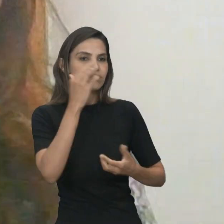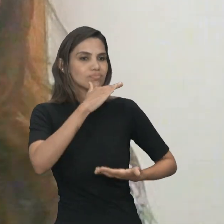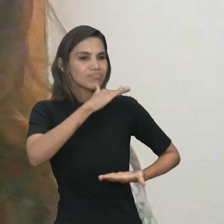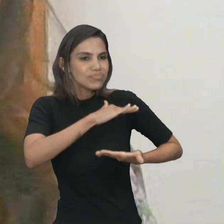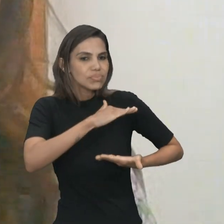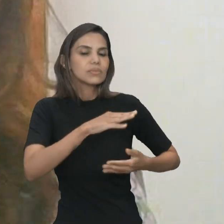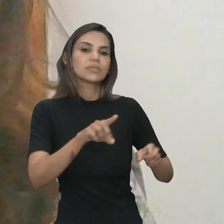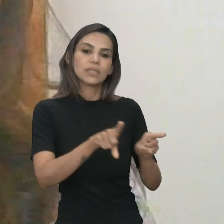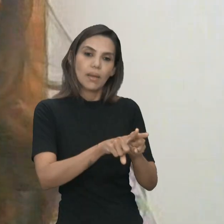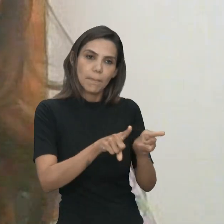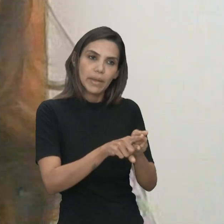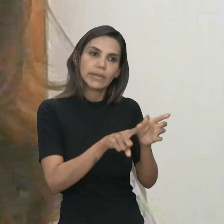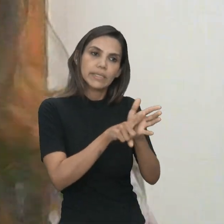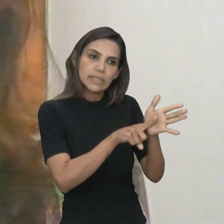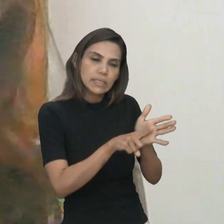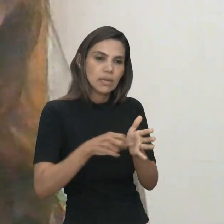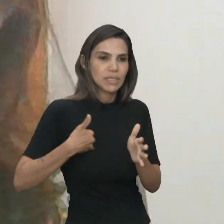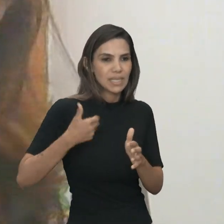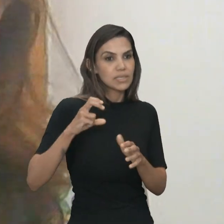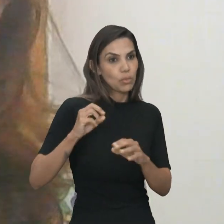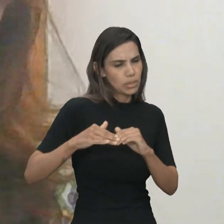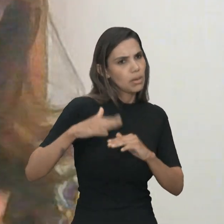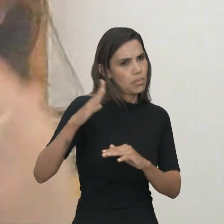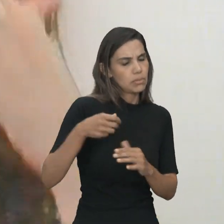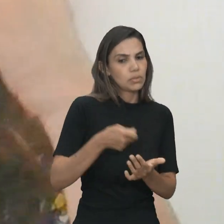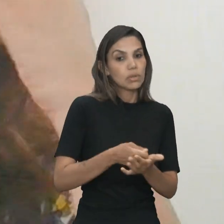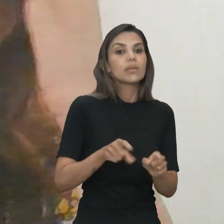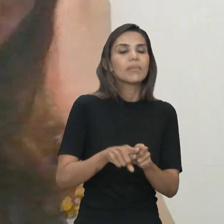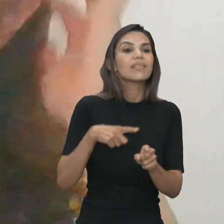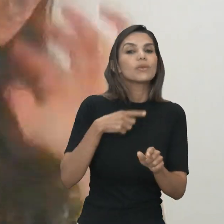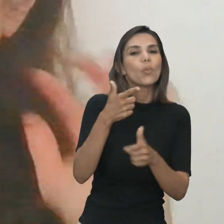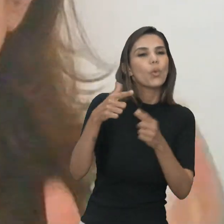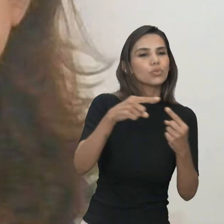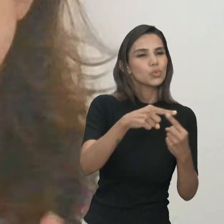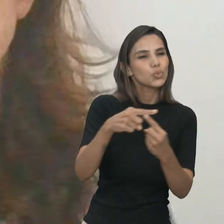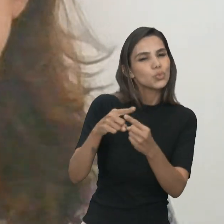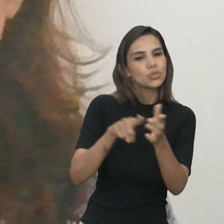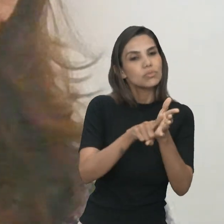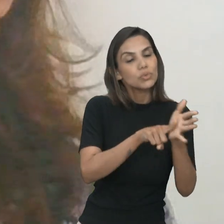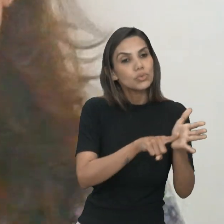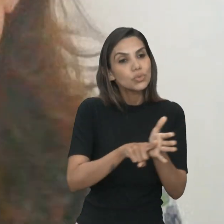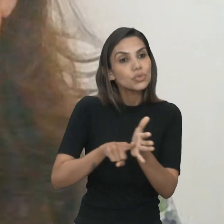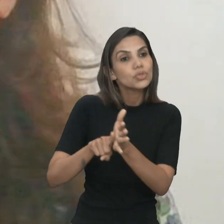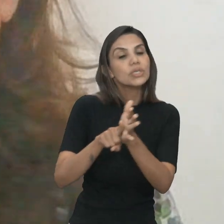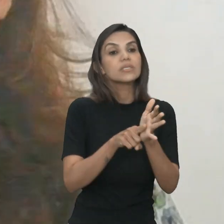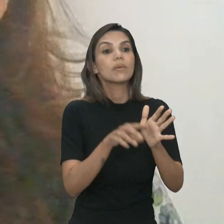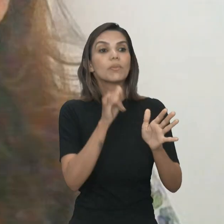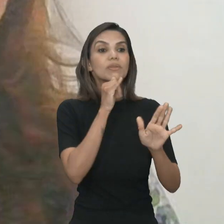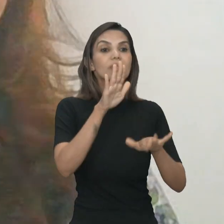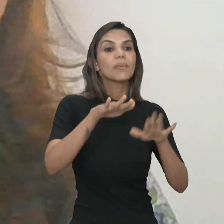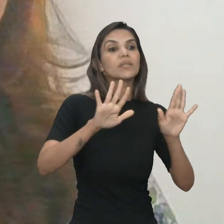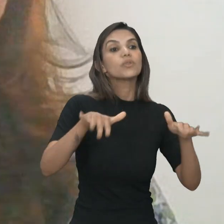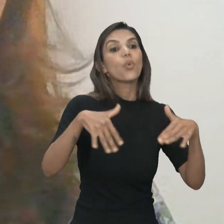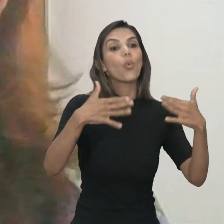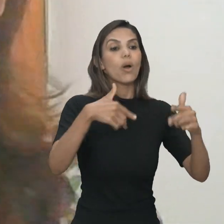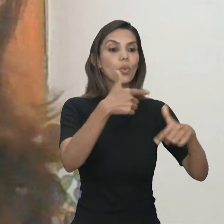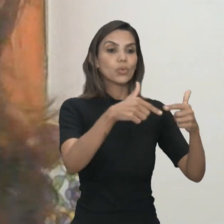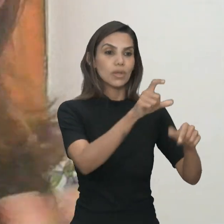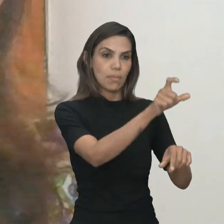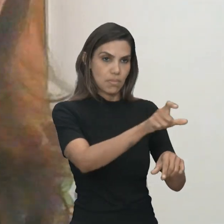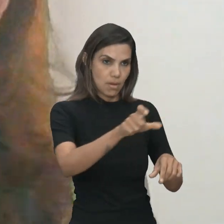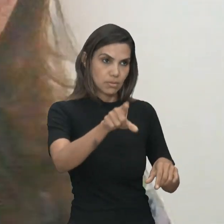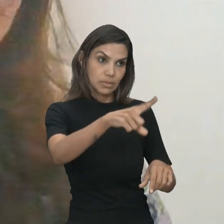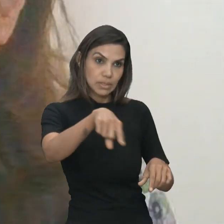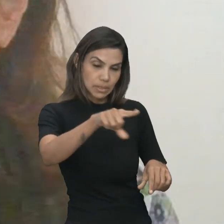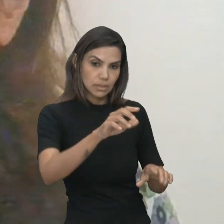acima de 50 anos, e tem alguns exames específicos que são de acordo com a exposição ao risco que o trabalhador está submetido.